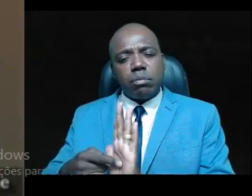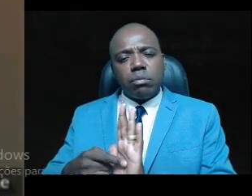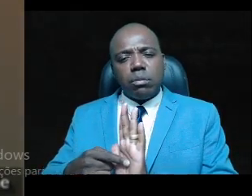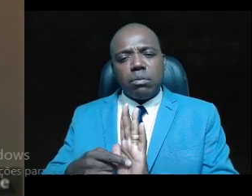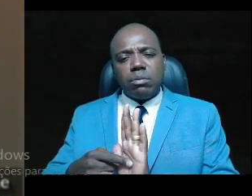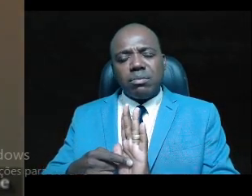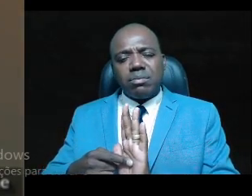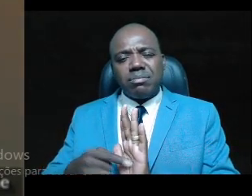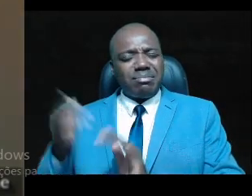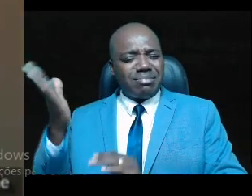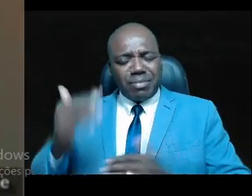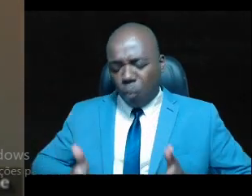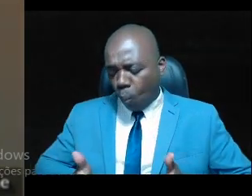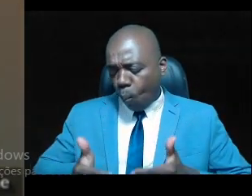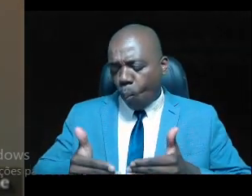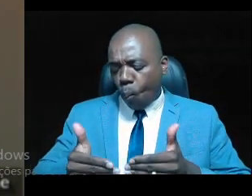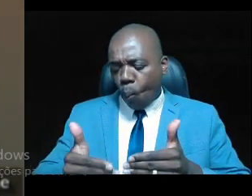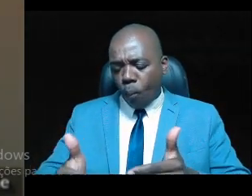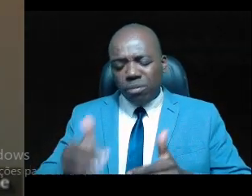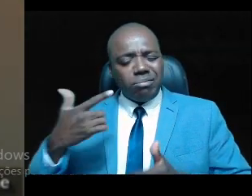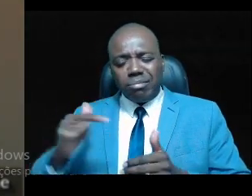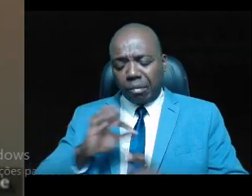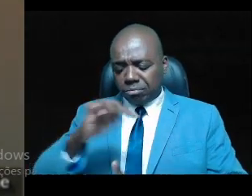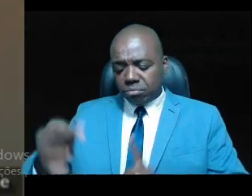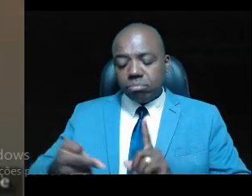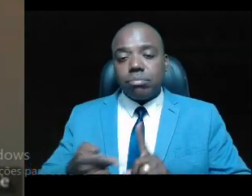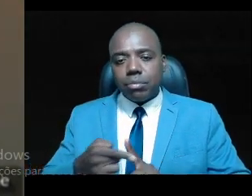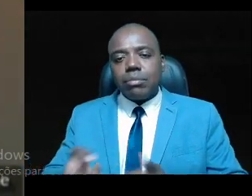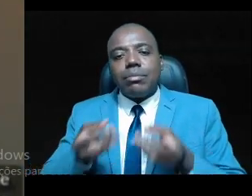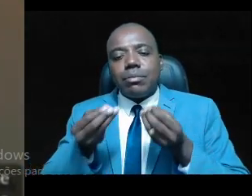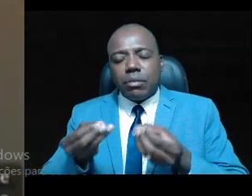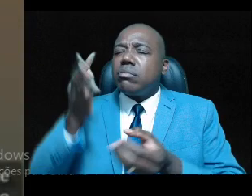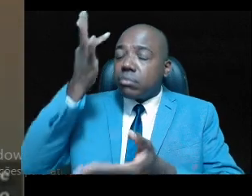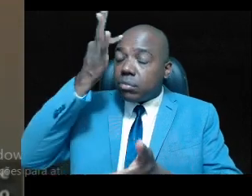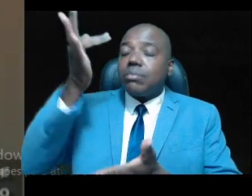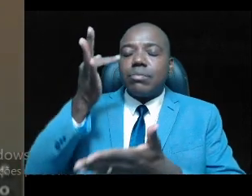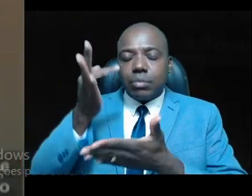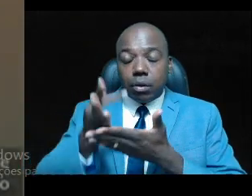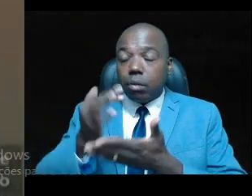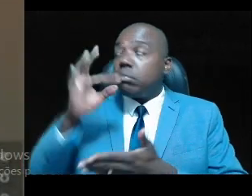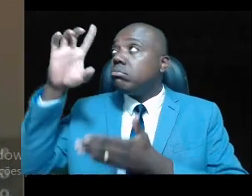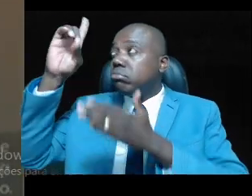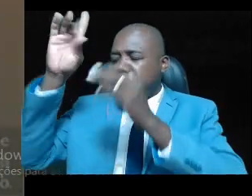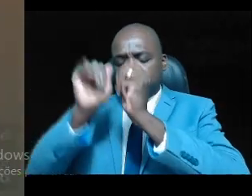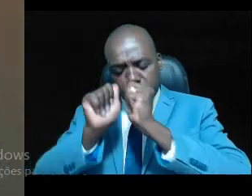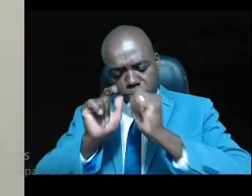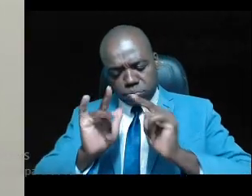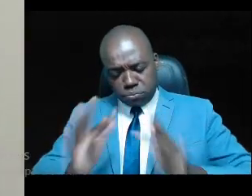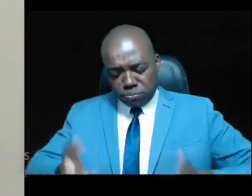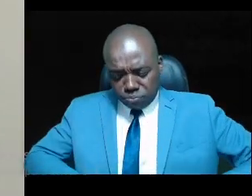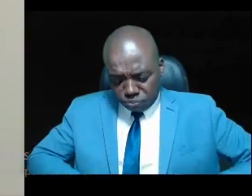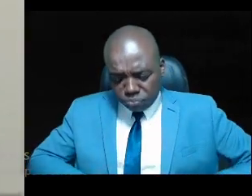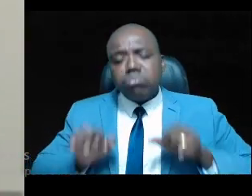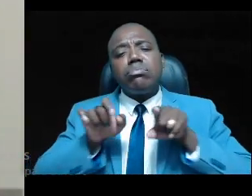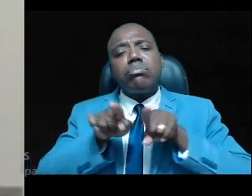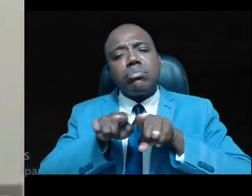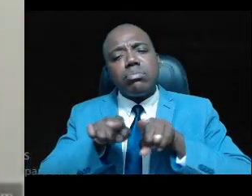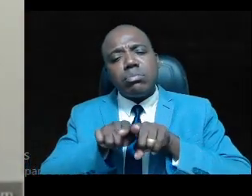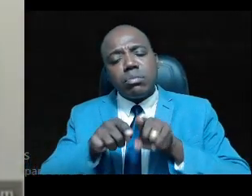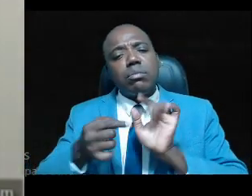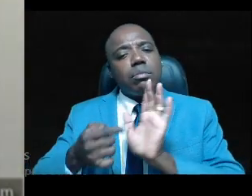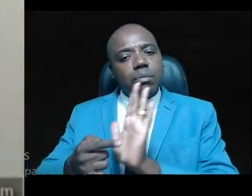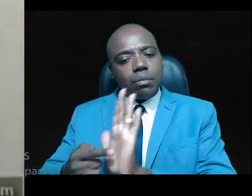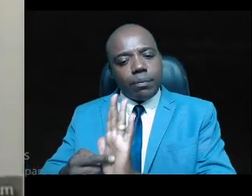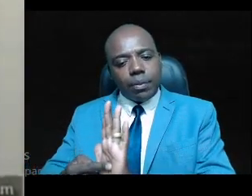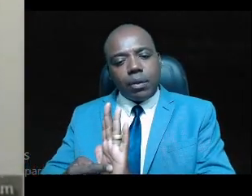da idade, porquanto teve por fiel aquele que lhe tinha prometido. Pelo que também de